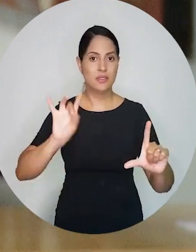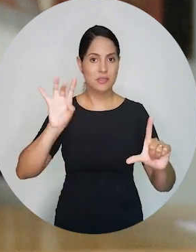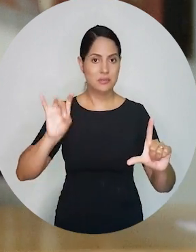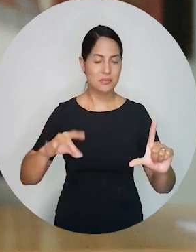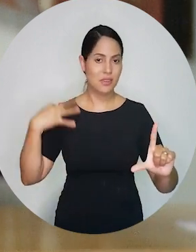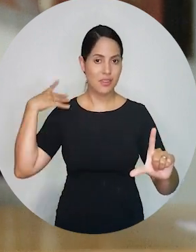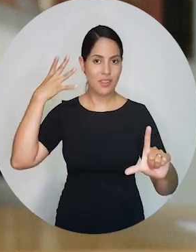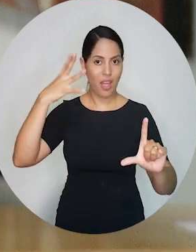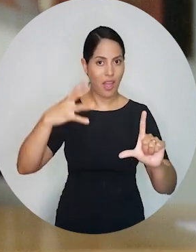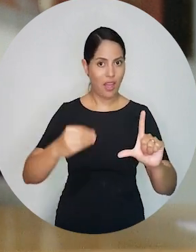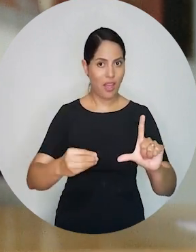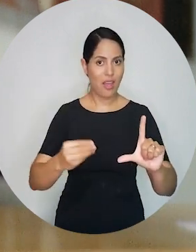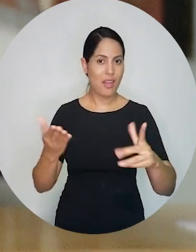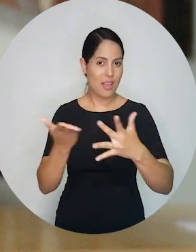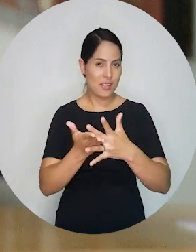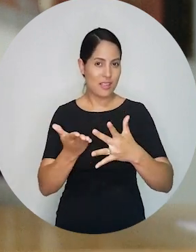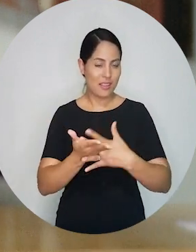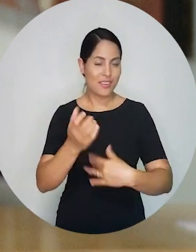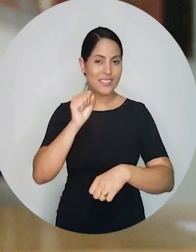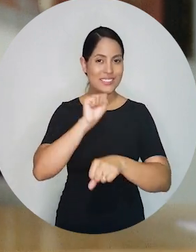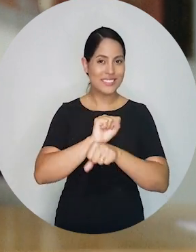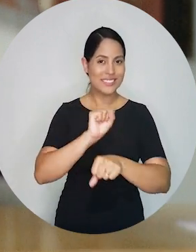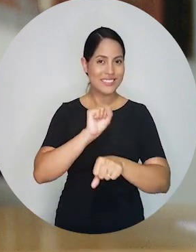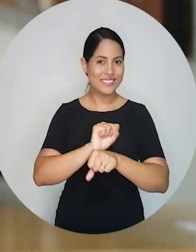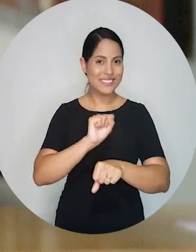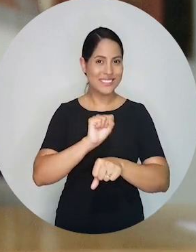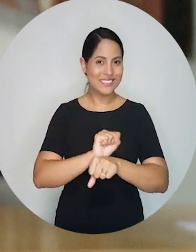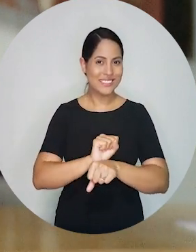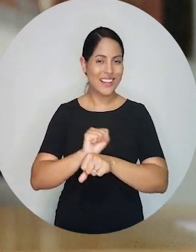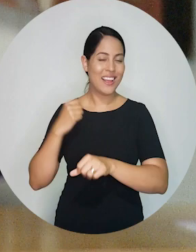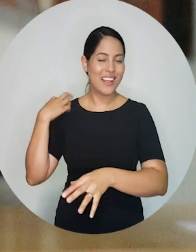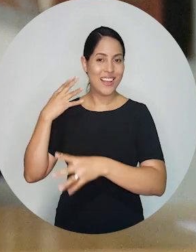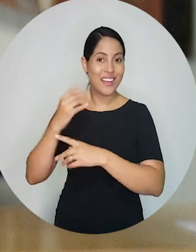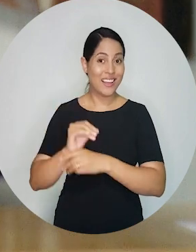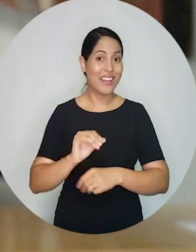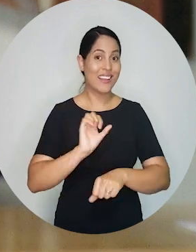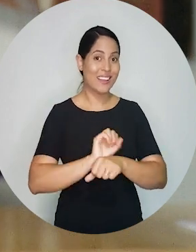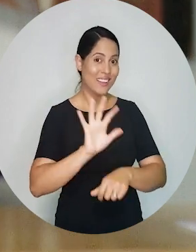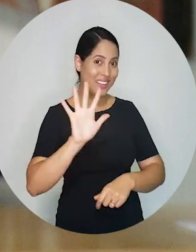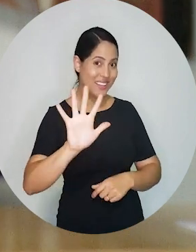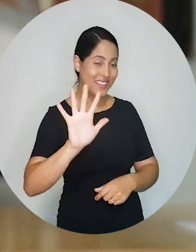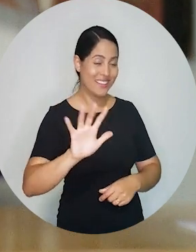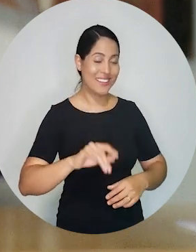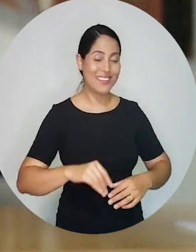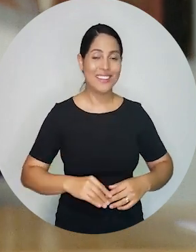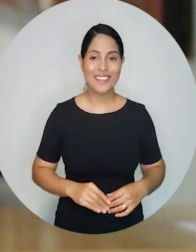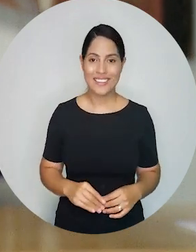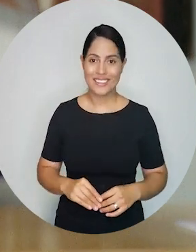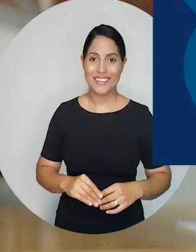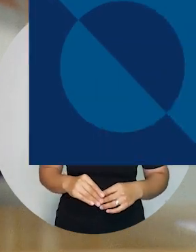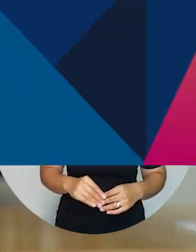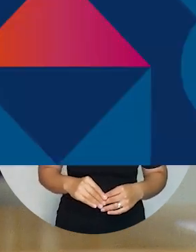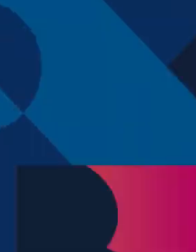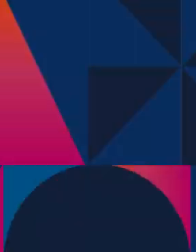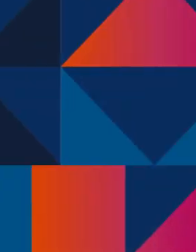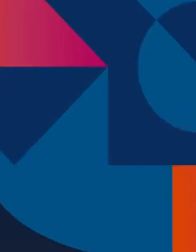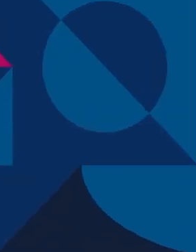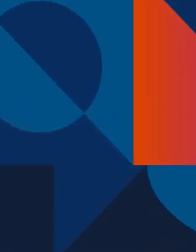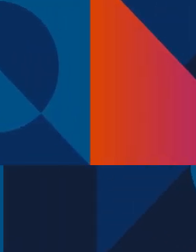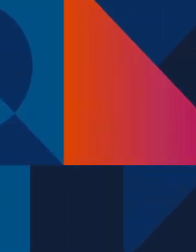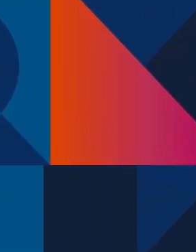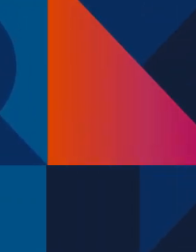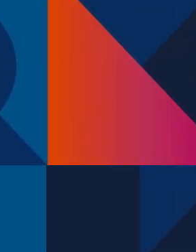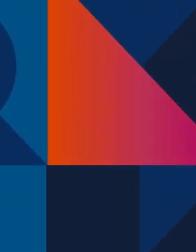breve intervalo e voltamos na sequência com mais OAB Nacional, edição especial retrospectiva. A gente te espera.